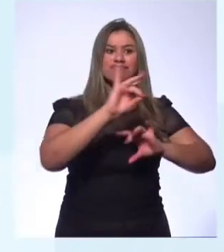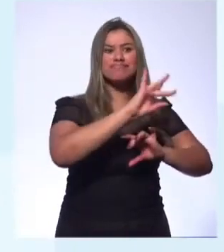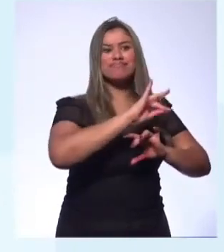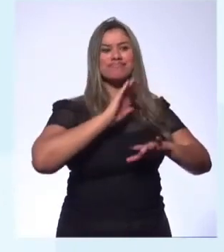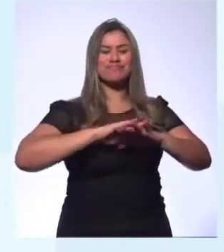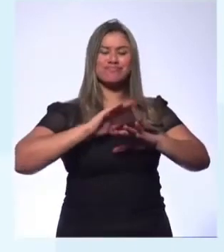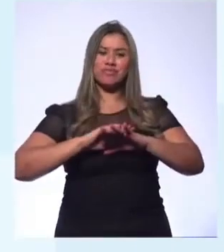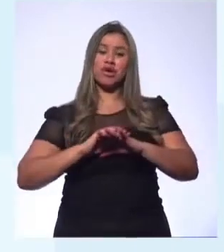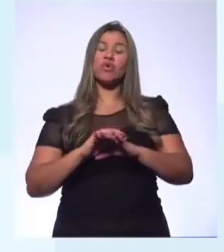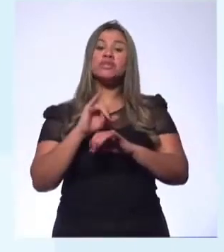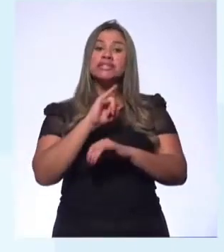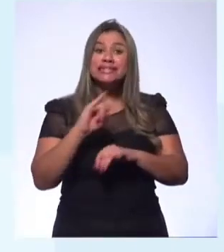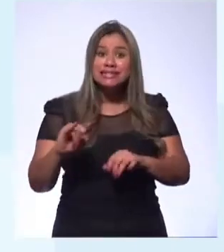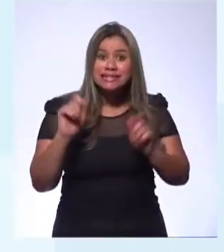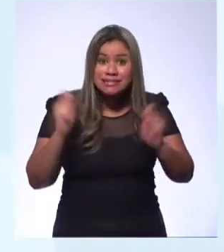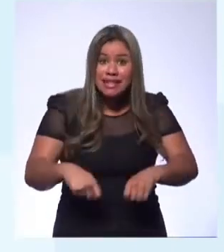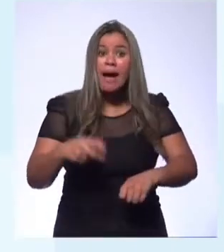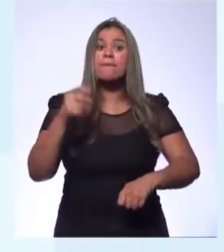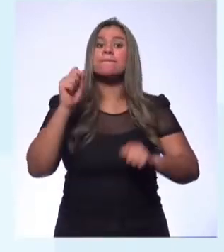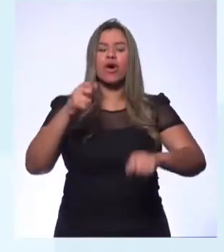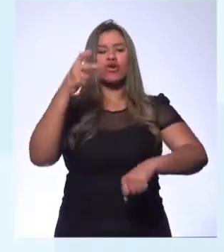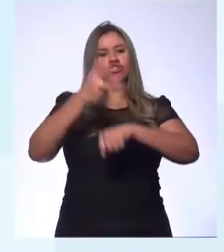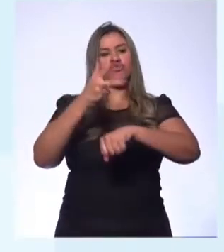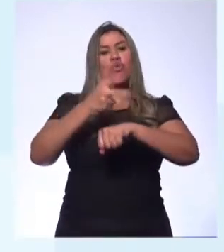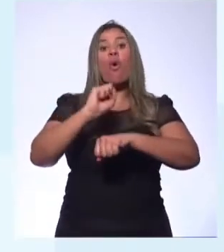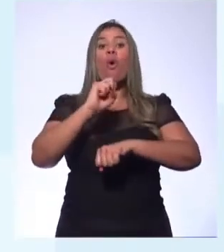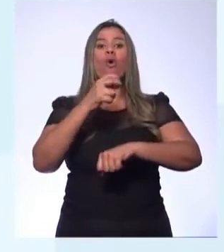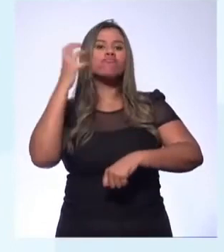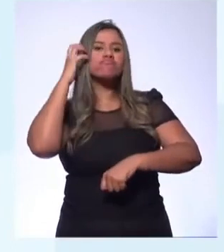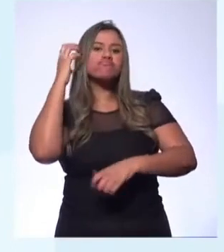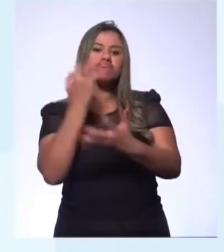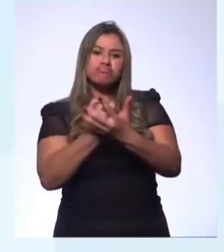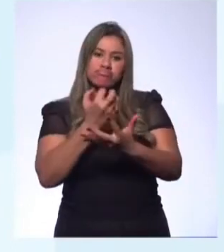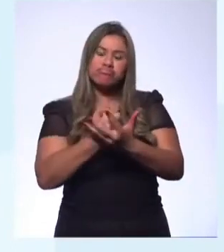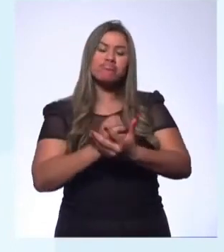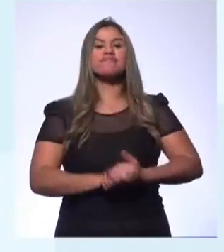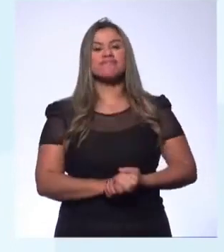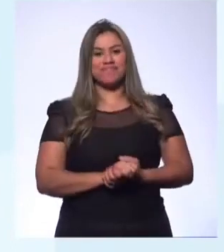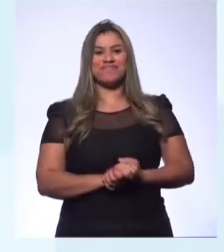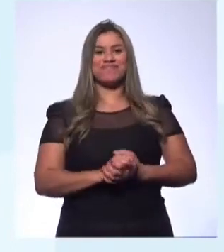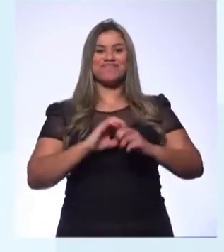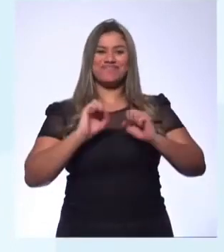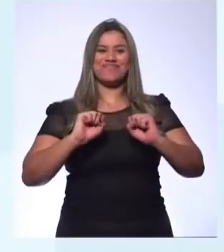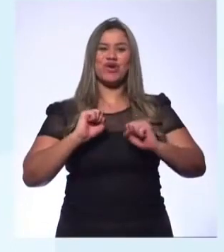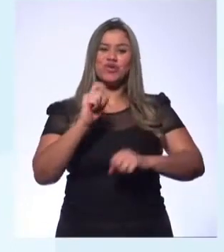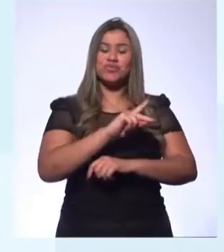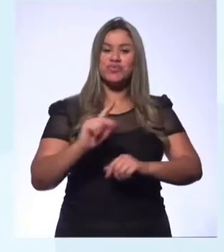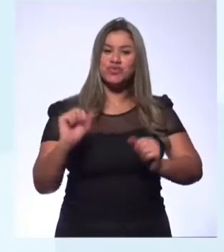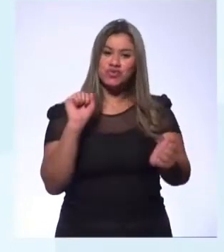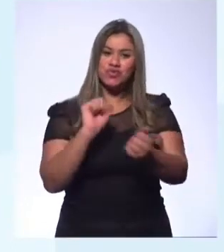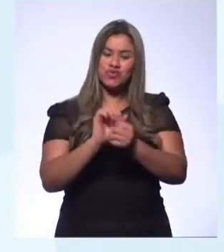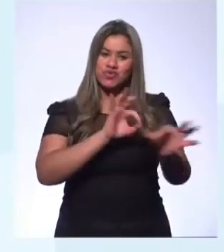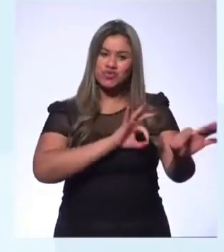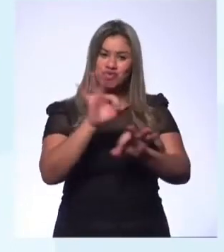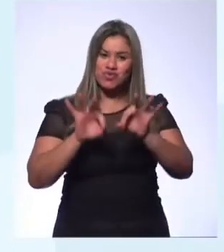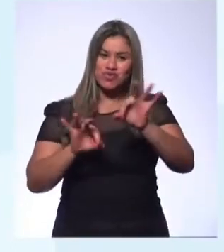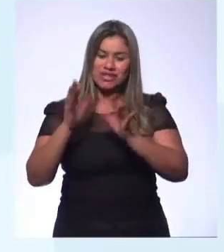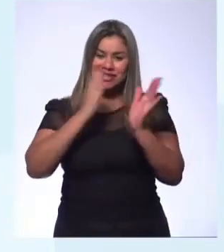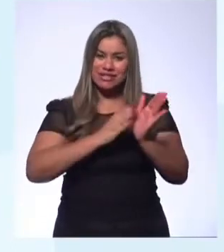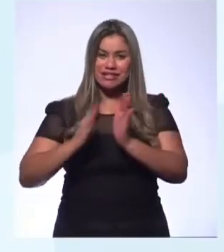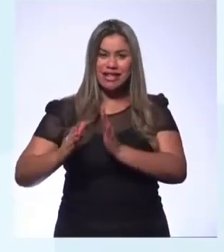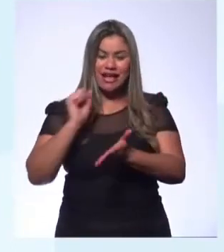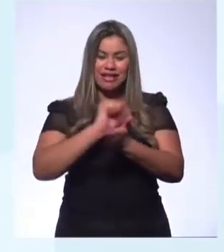possível, grave a leitura dramática. Que tal um podcast? Conte sempre com o apoio do seu professor para a organização das